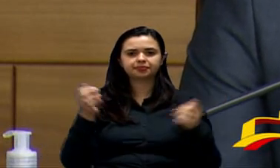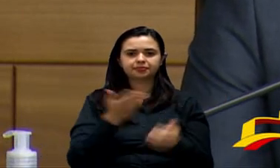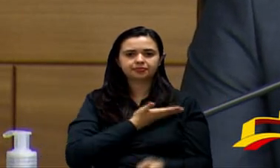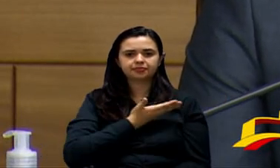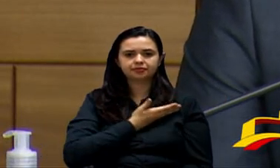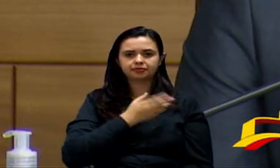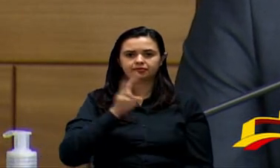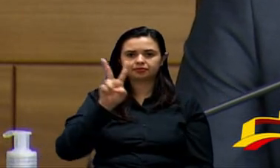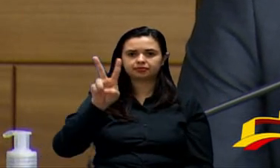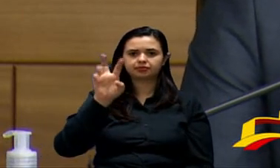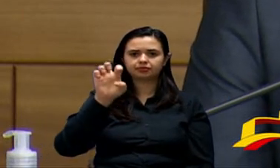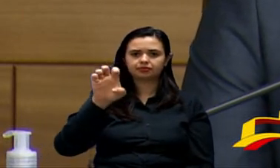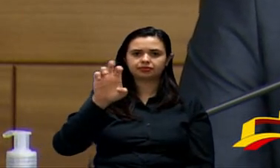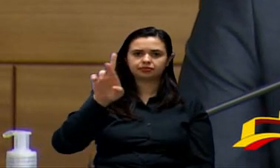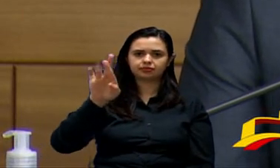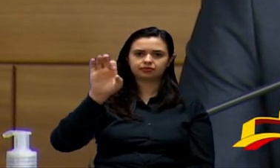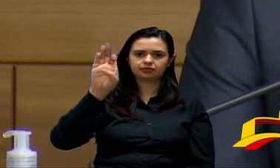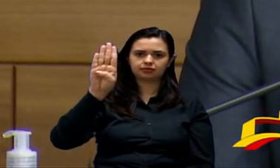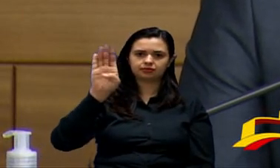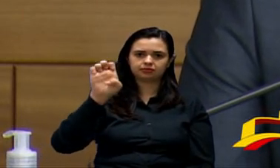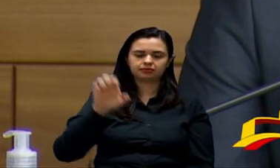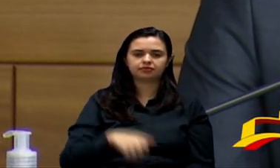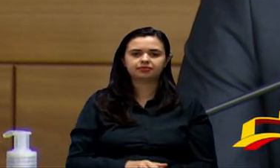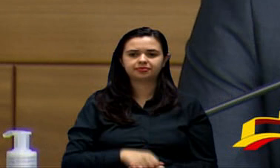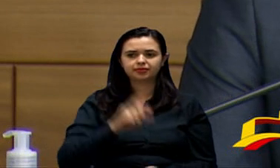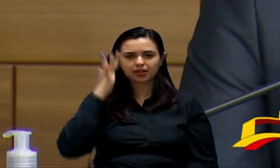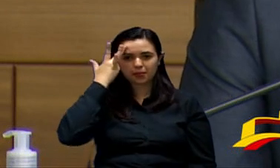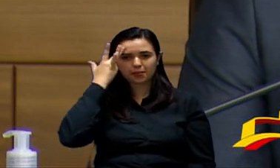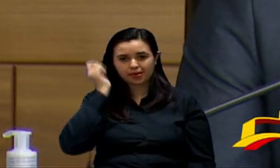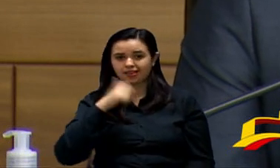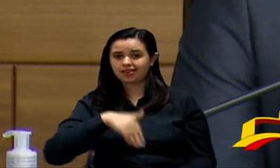Weber, Vitão. Olha o Weber aí. Vai fazer, vai ficar mais novo amanhã, né?